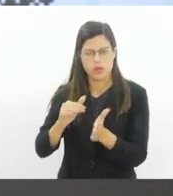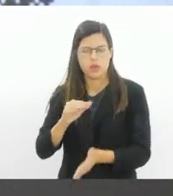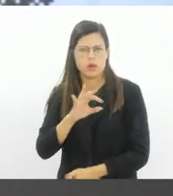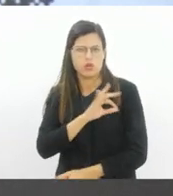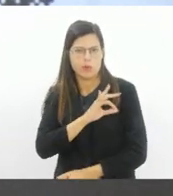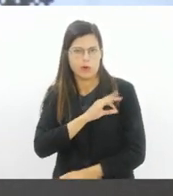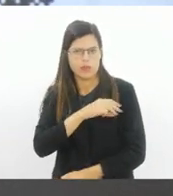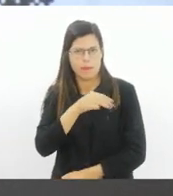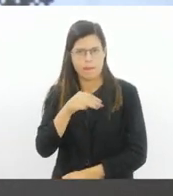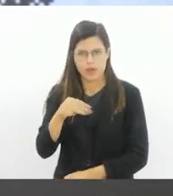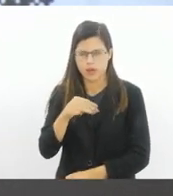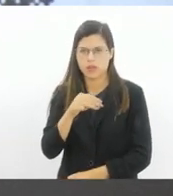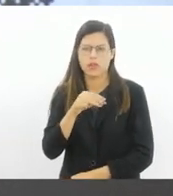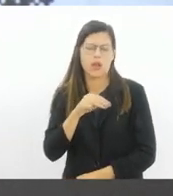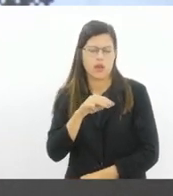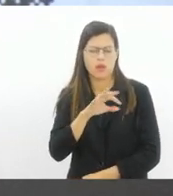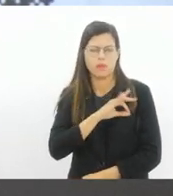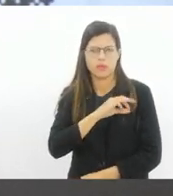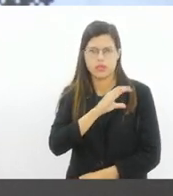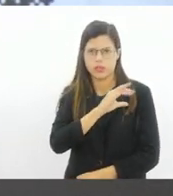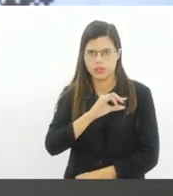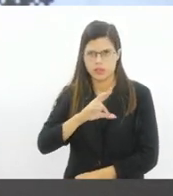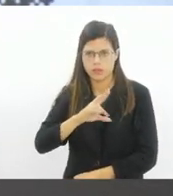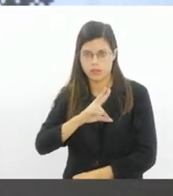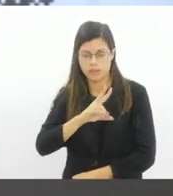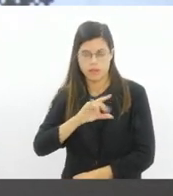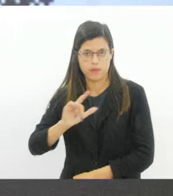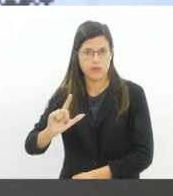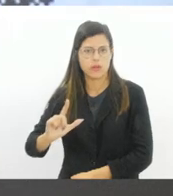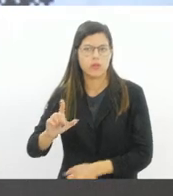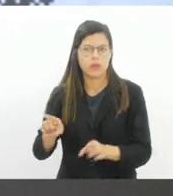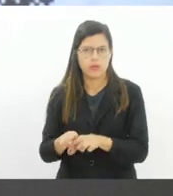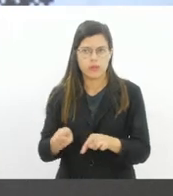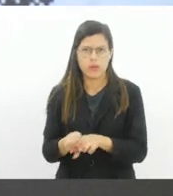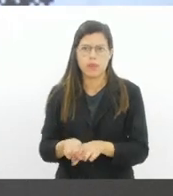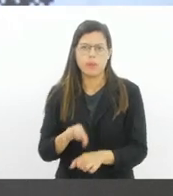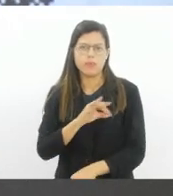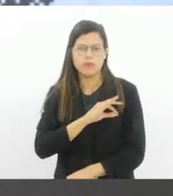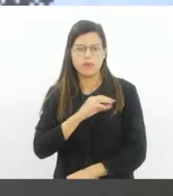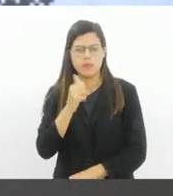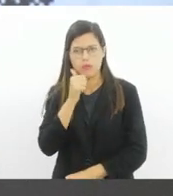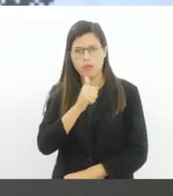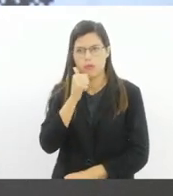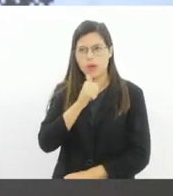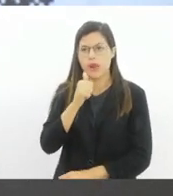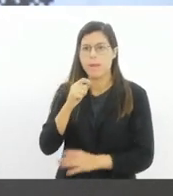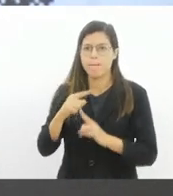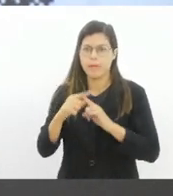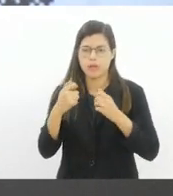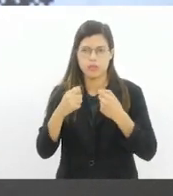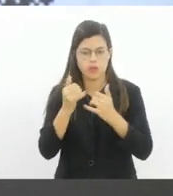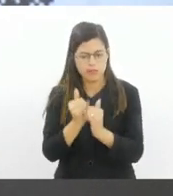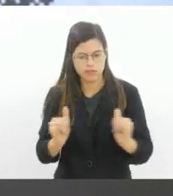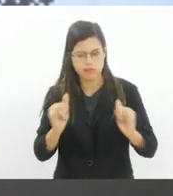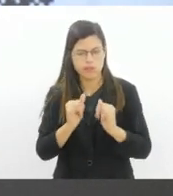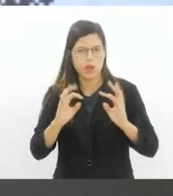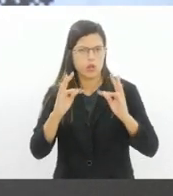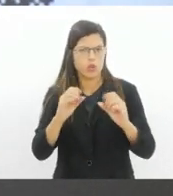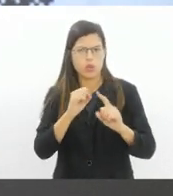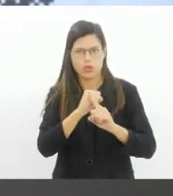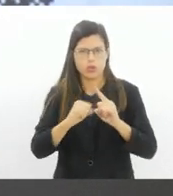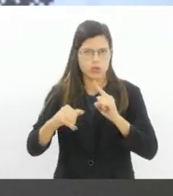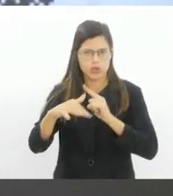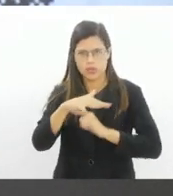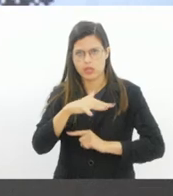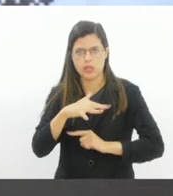Polícia Civil, a própria Secretaria da Mulher, mas também de dar publicidade para que toda a sociedade tenha acesso e também possa produzir